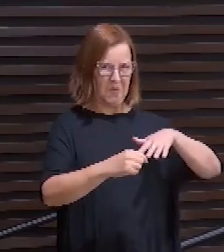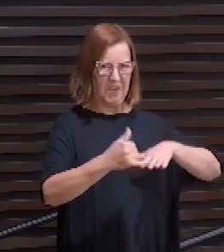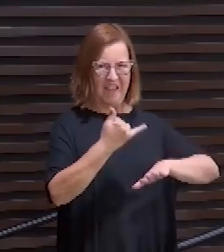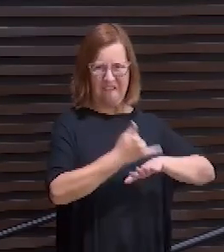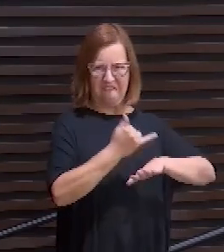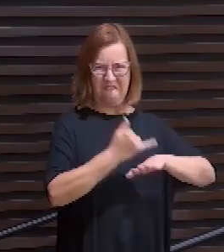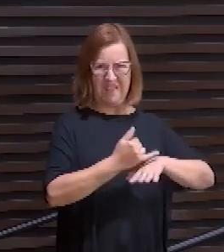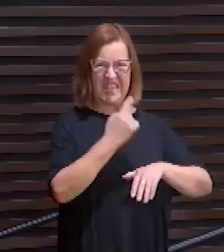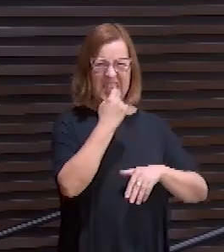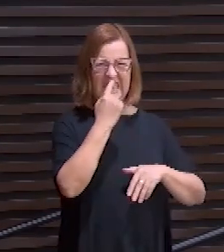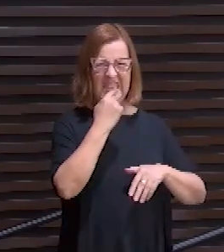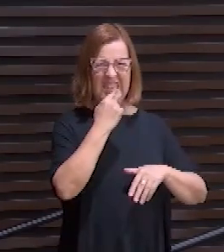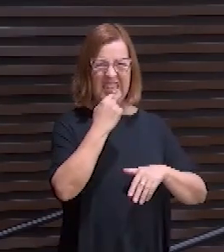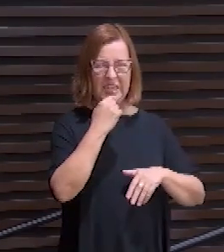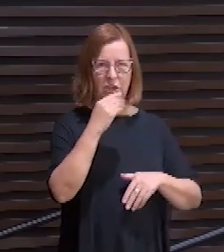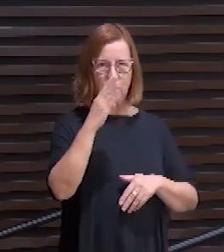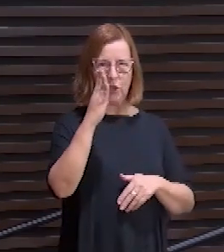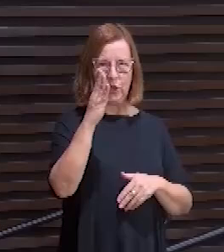bronze.